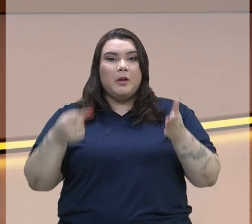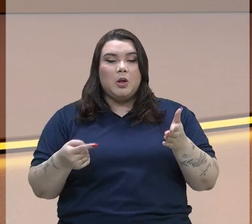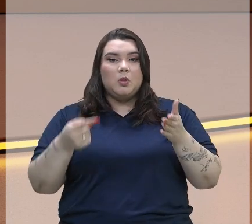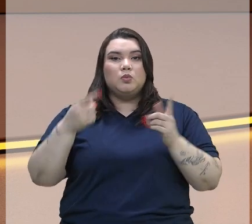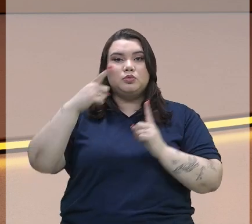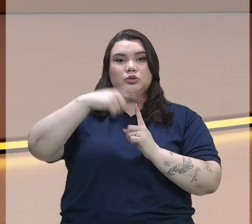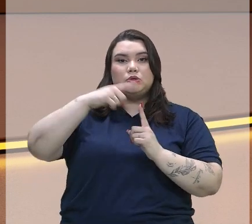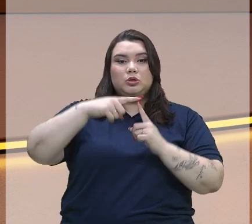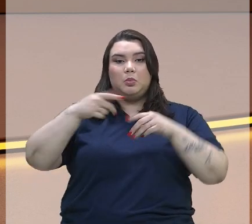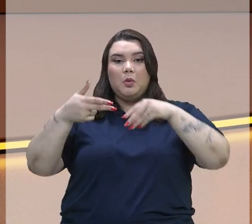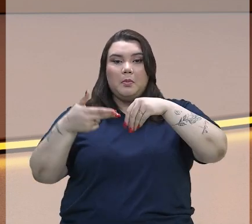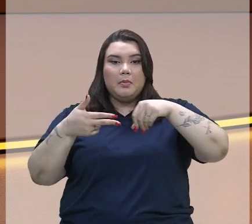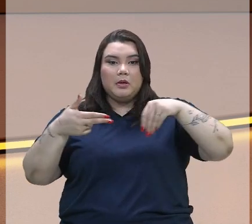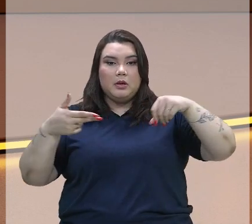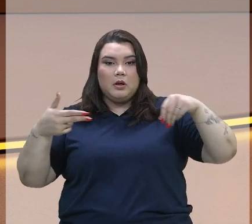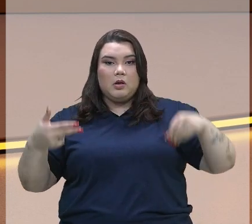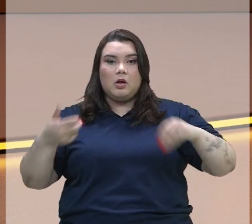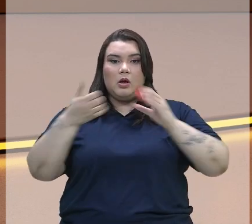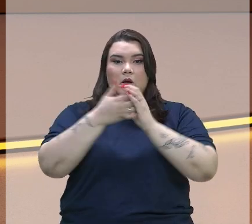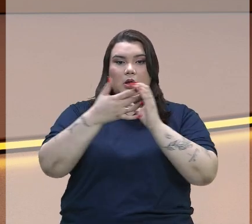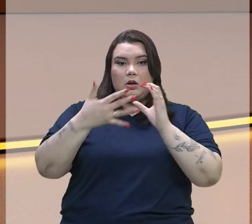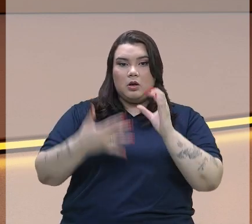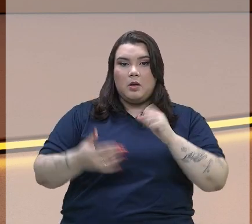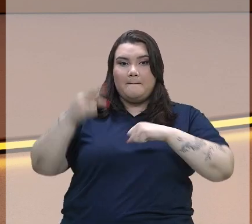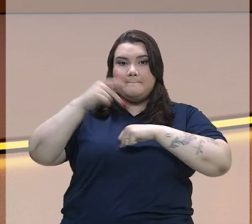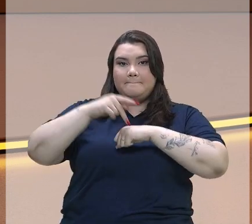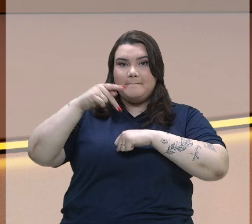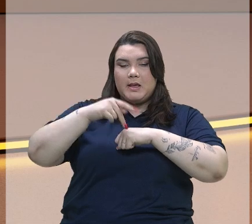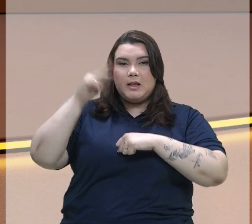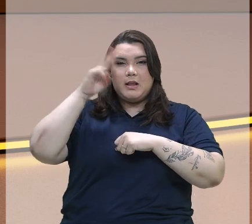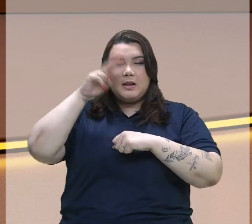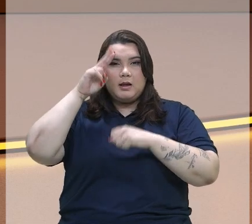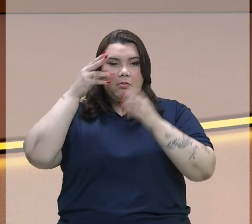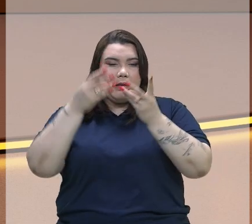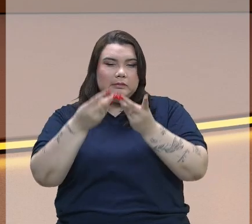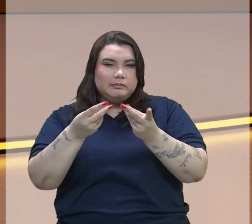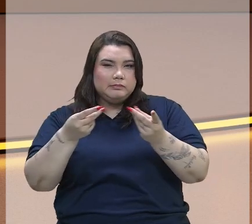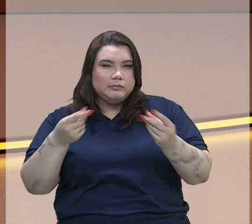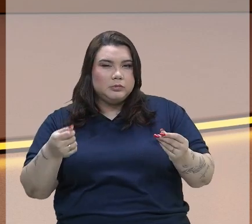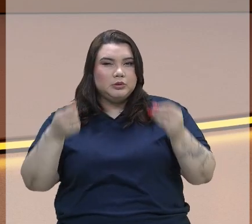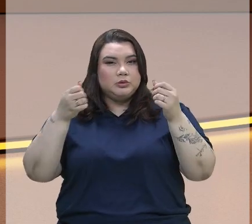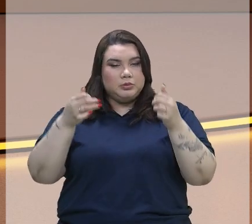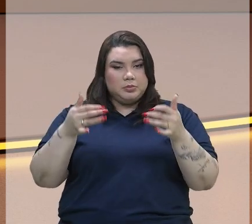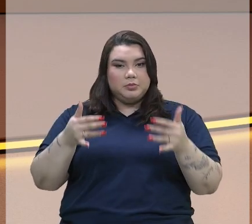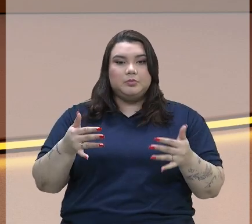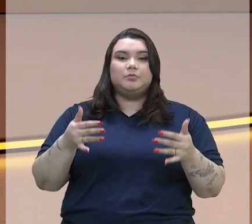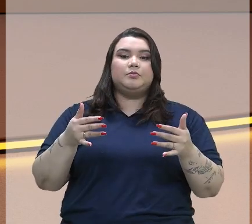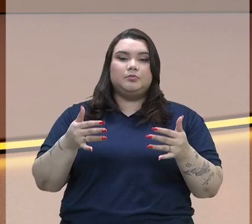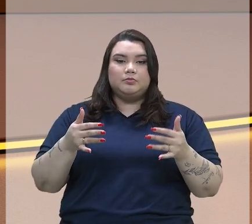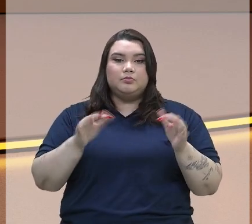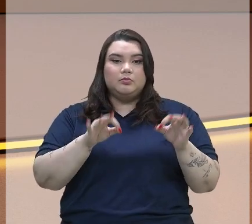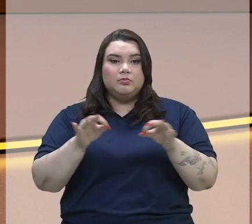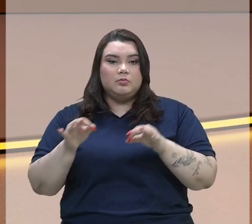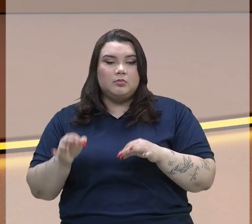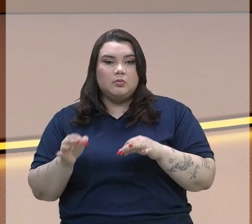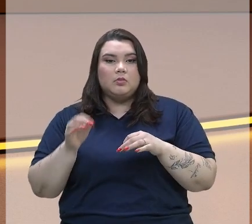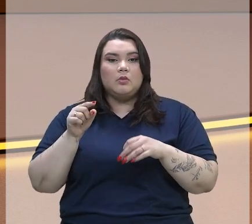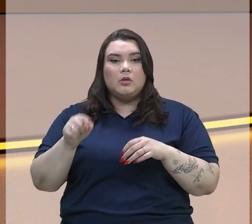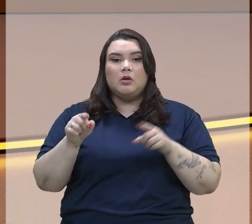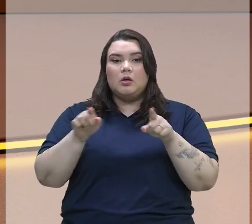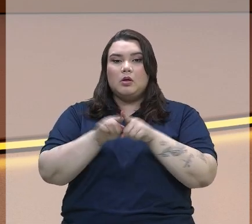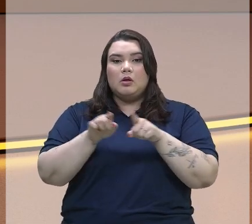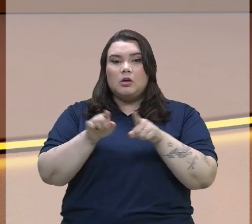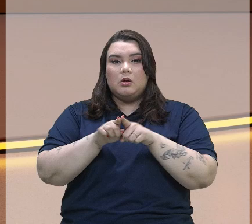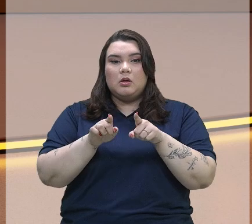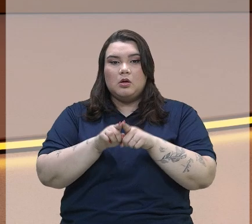horizonte mineral, né, com características da rocha-mãe, que deu origem a esse solo, tá certo? E aqui a gente